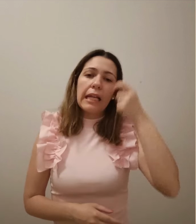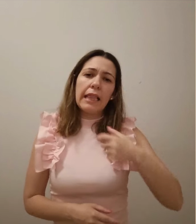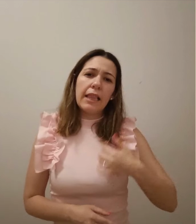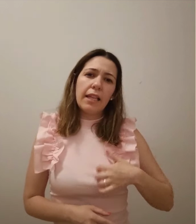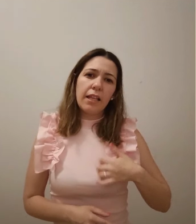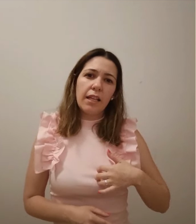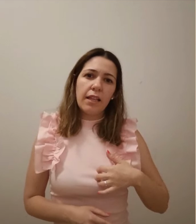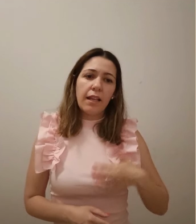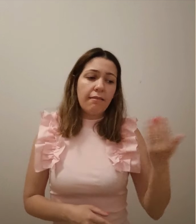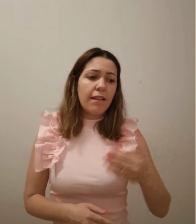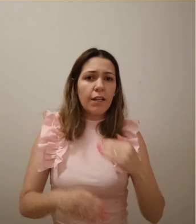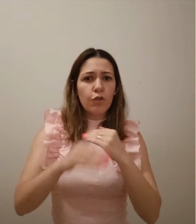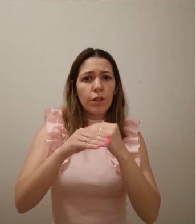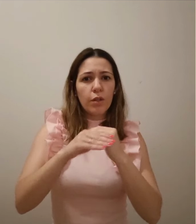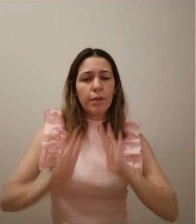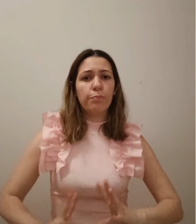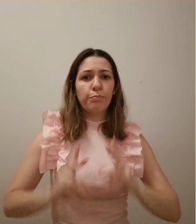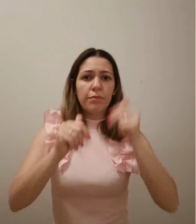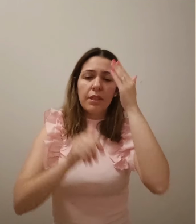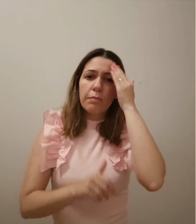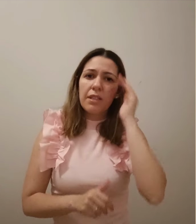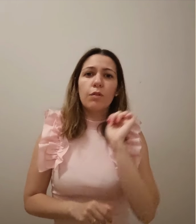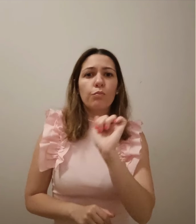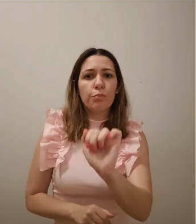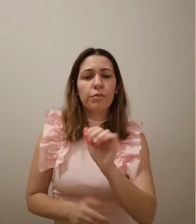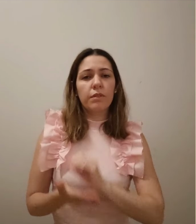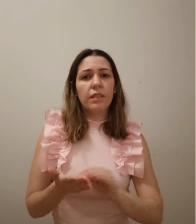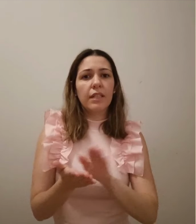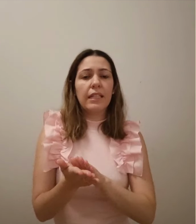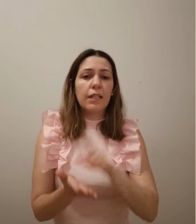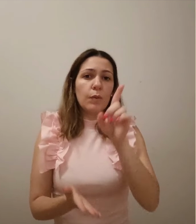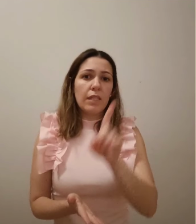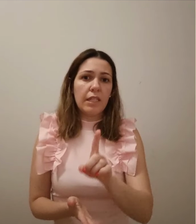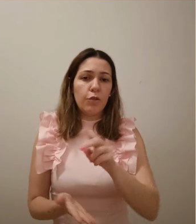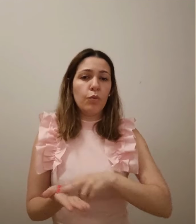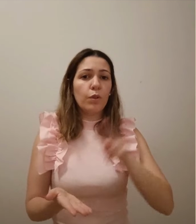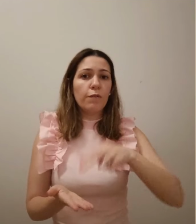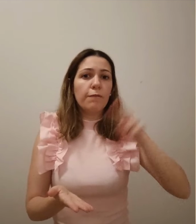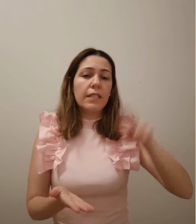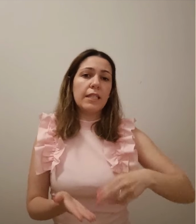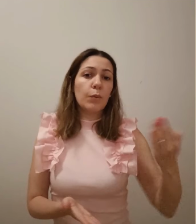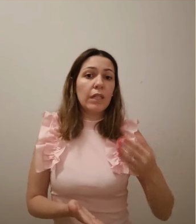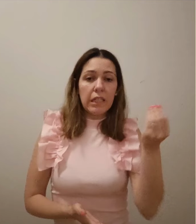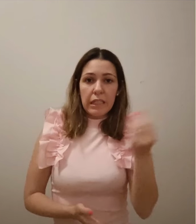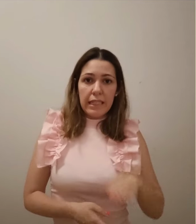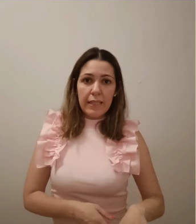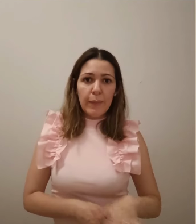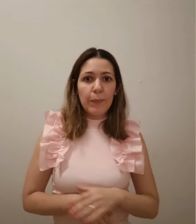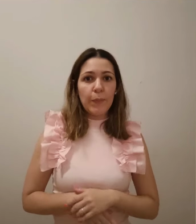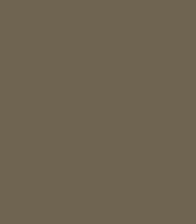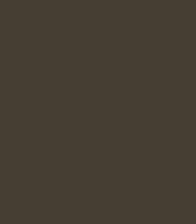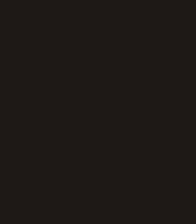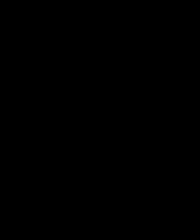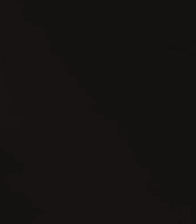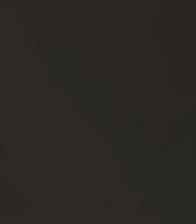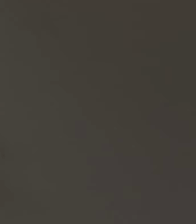direitos. Para desenvolvimento de todo o seu potencial. Artigo 6º. Convenção sobre os Direitos da Criança.